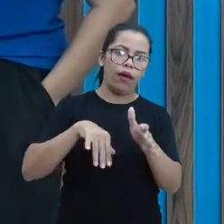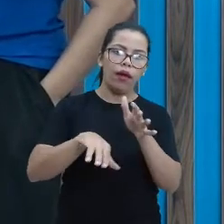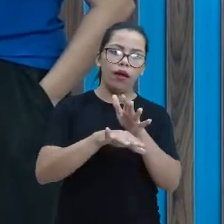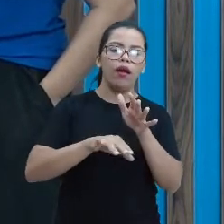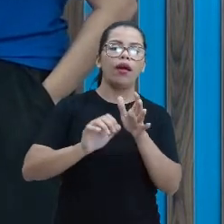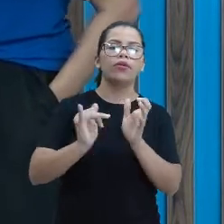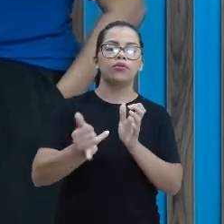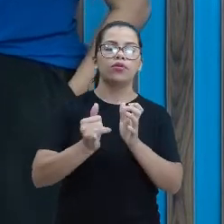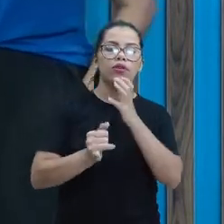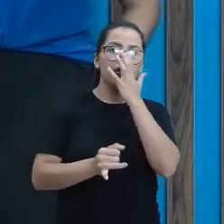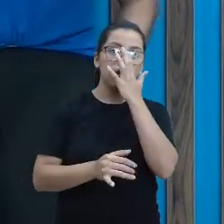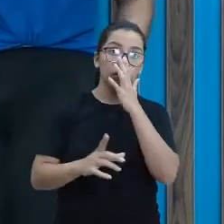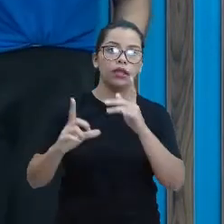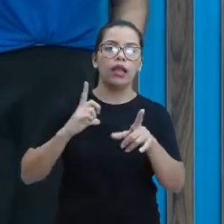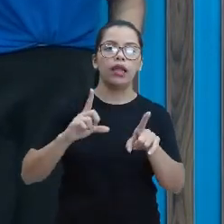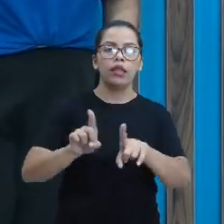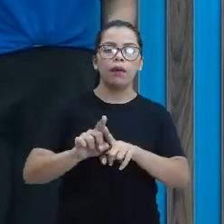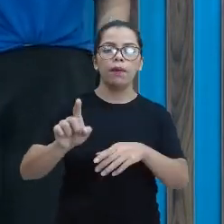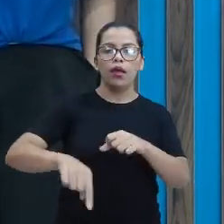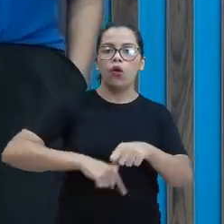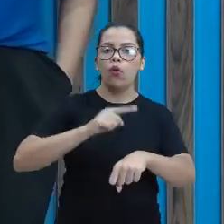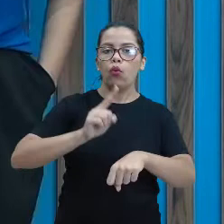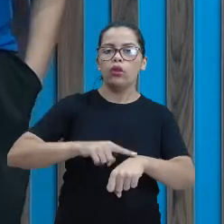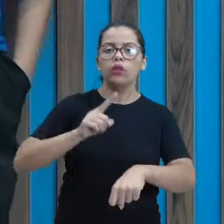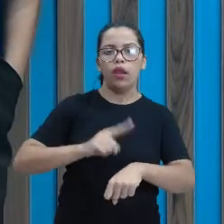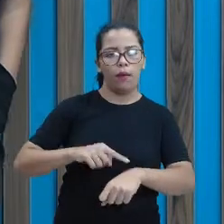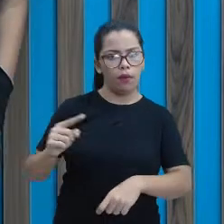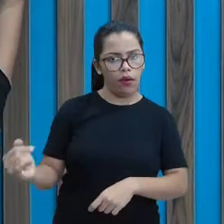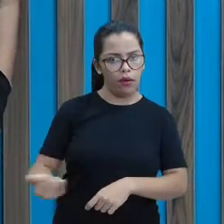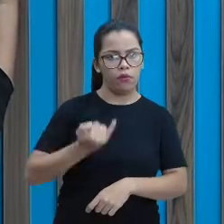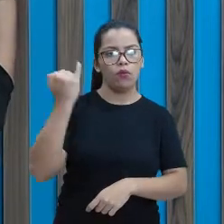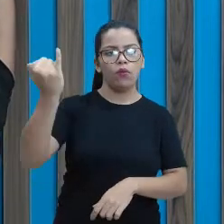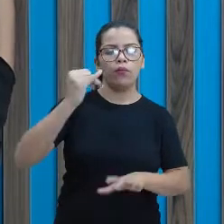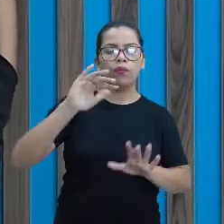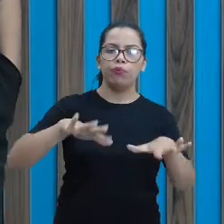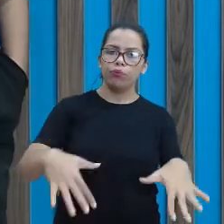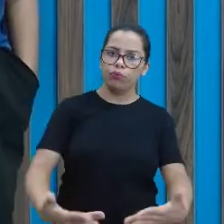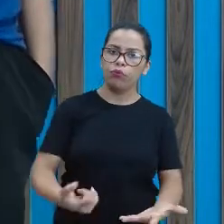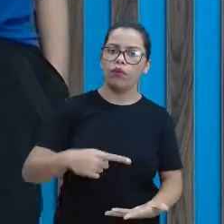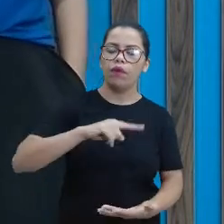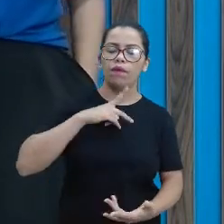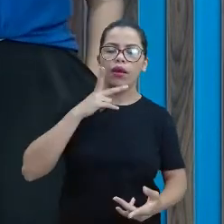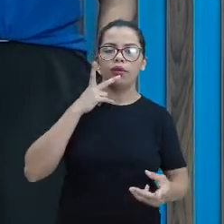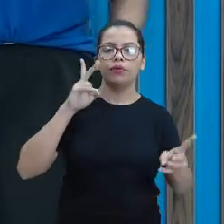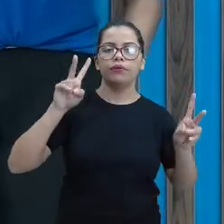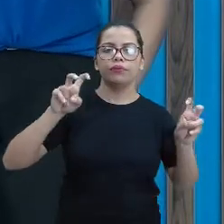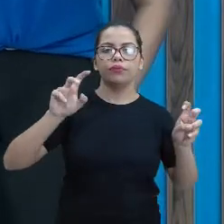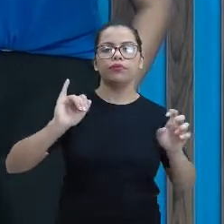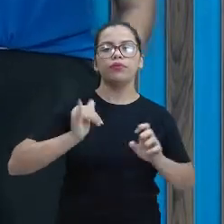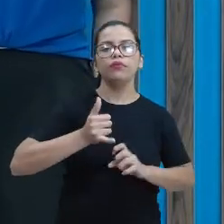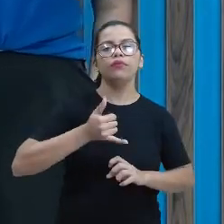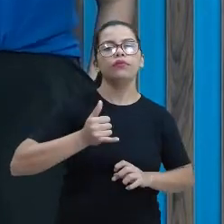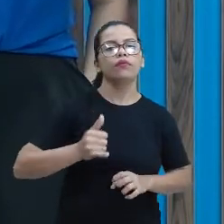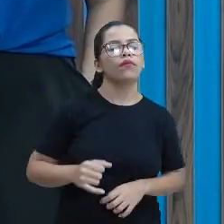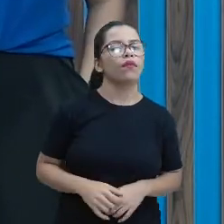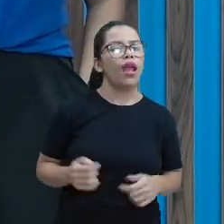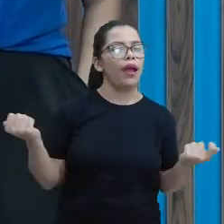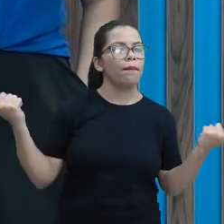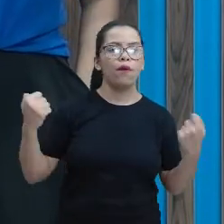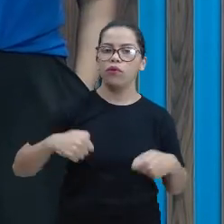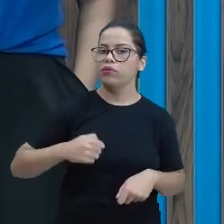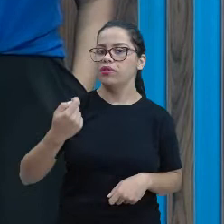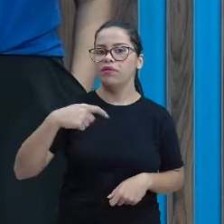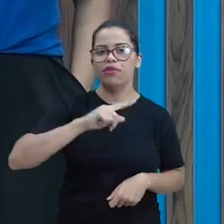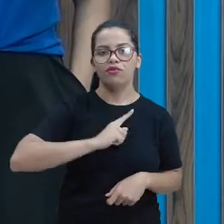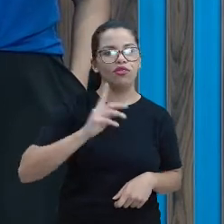A gente também tem o tempo, que é essencial, inclusive quando falamos em narrativa, é impossível não lembrarmos da